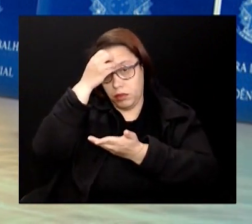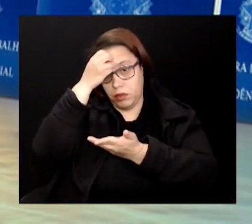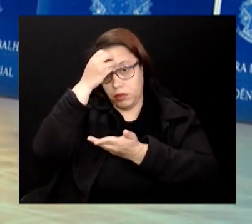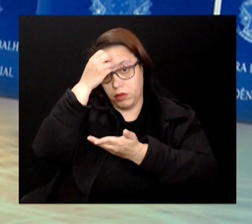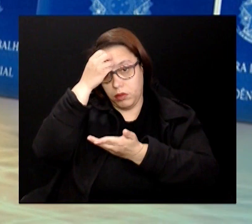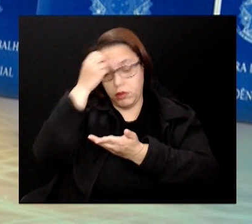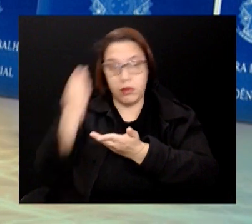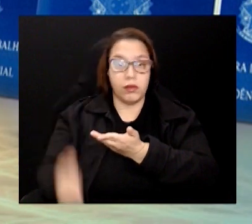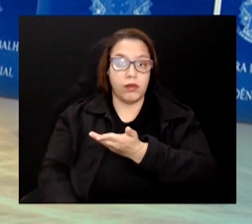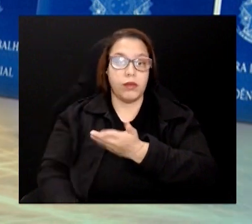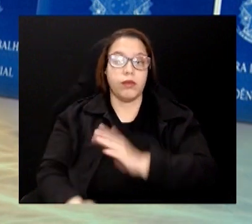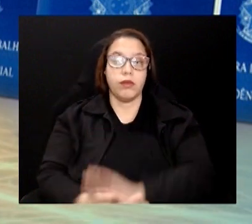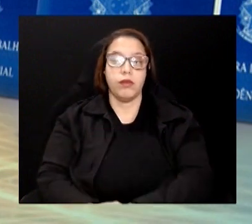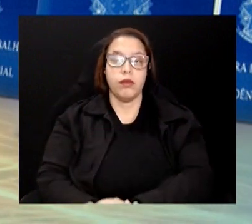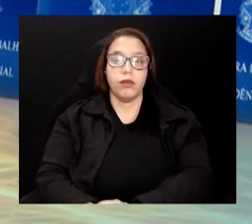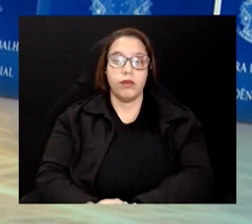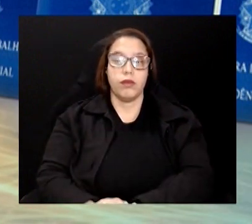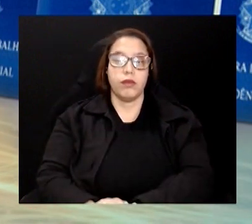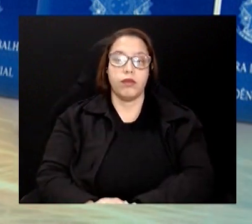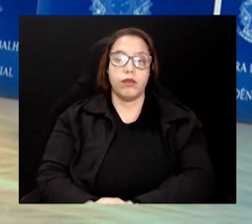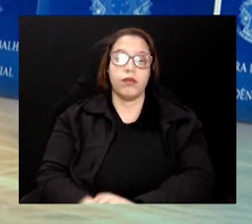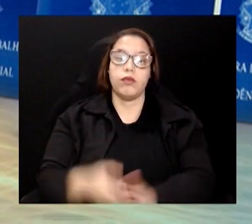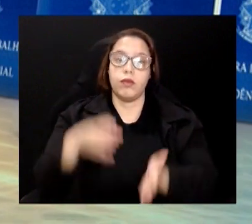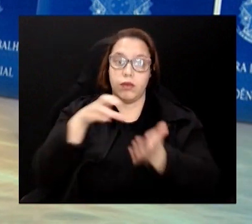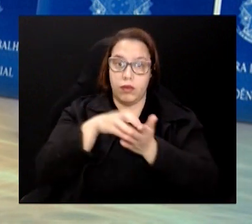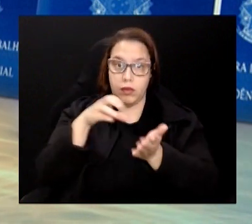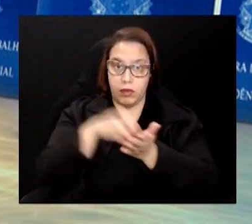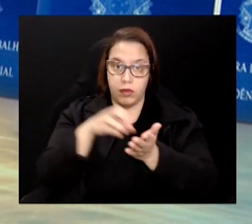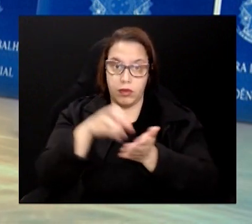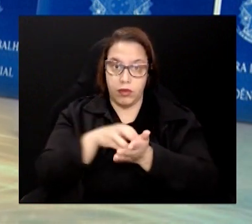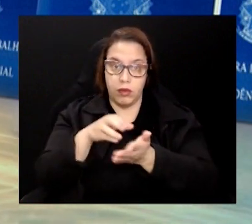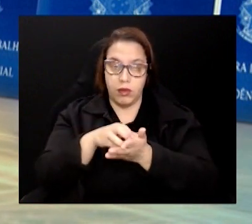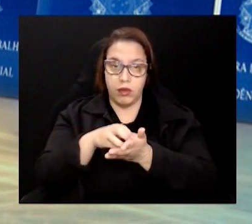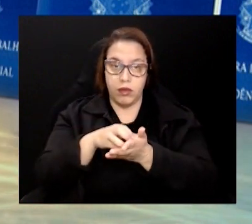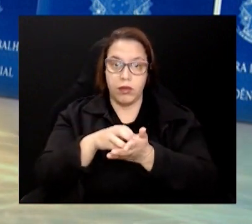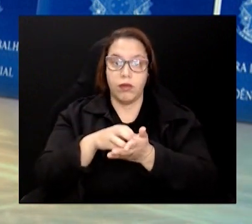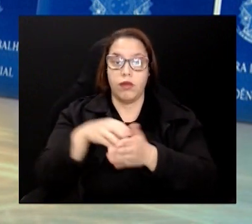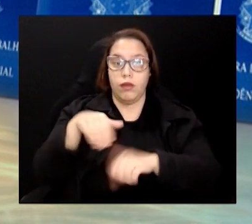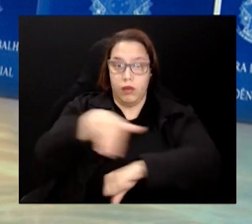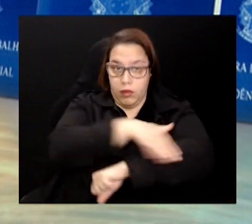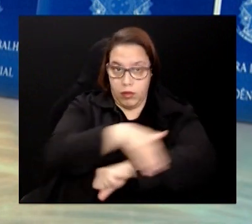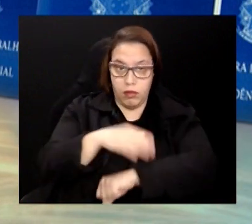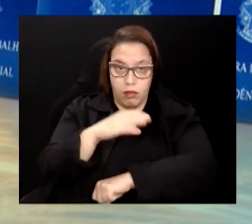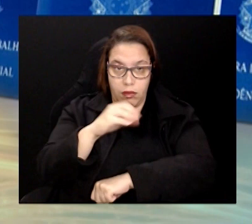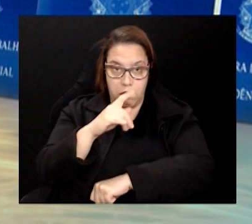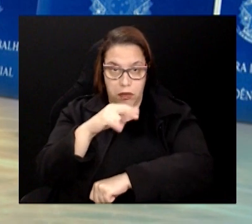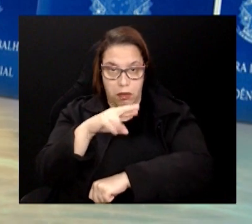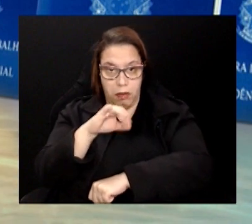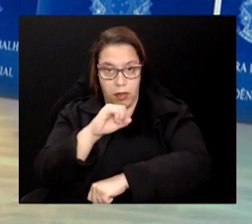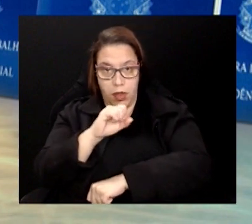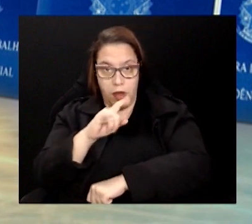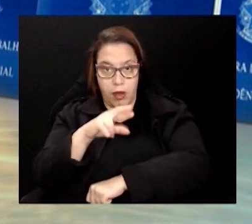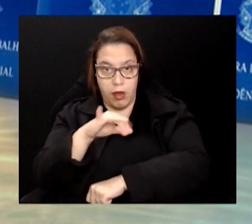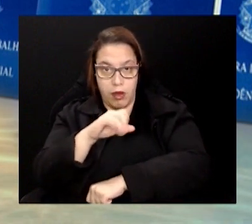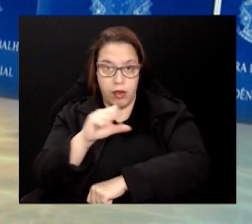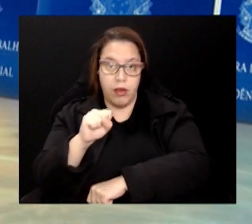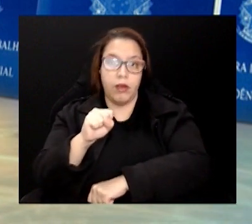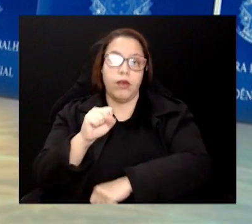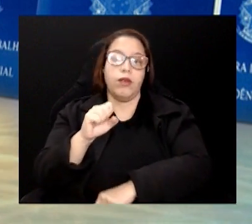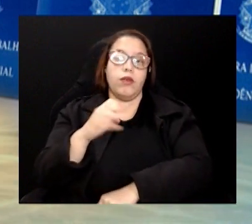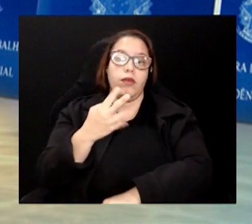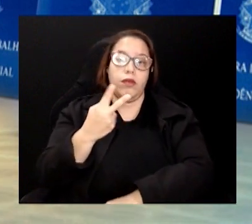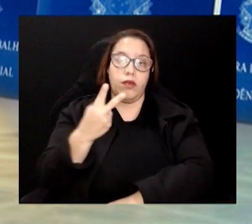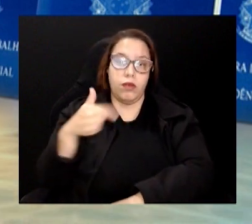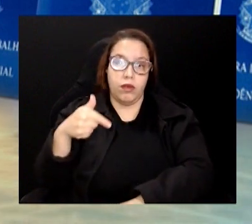cidadão.campinas.sp.gov.br. A unidade do centro fica na Avenida Campos Sales, número 427, de segunda a sexta-feira,